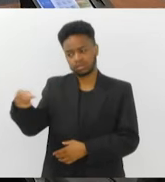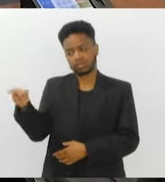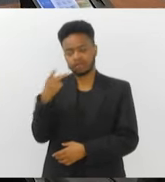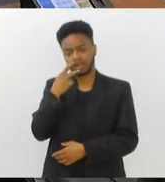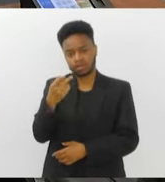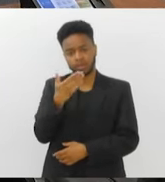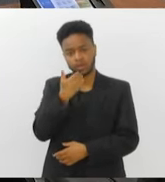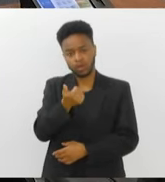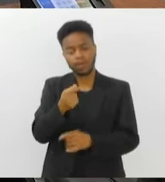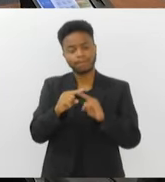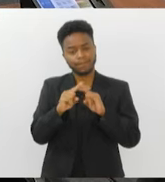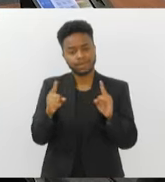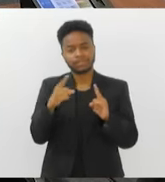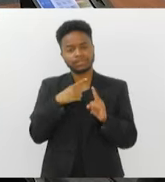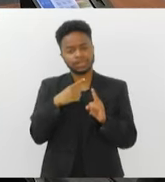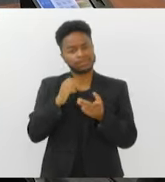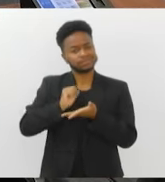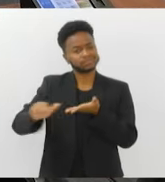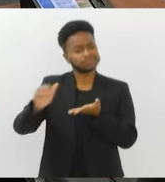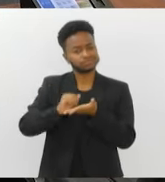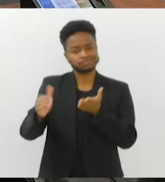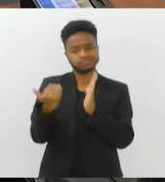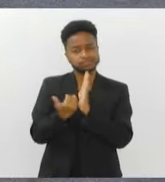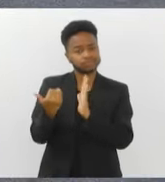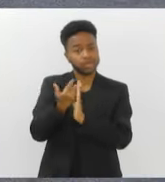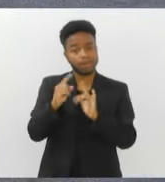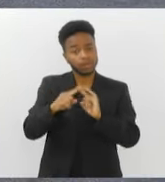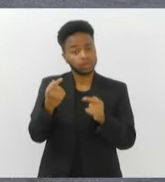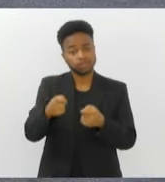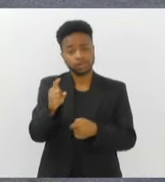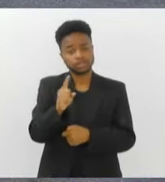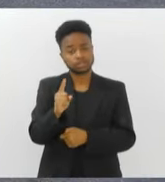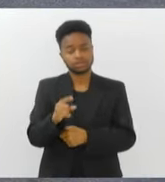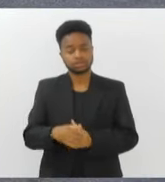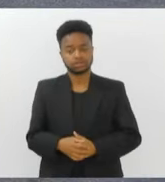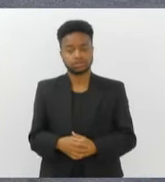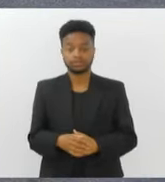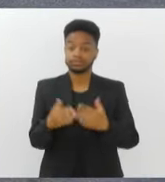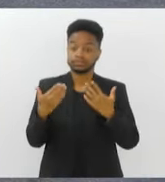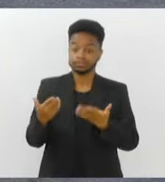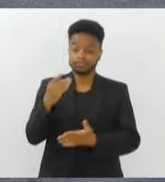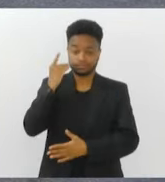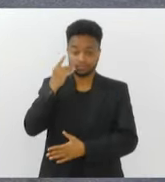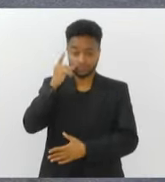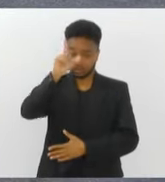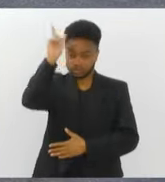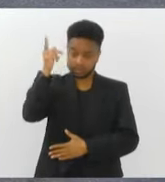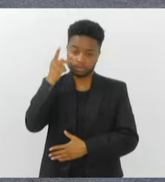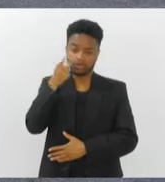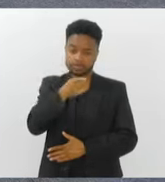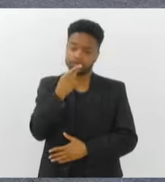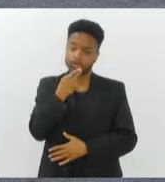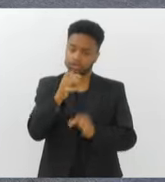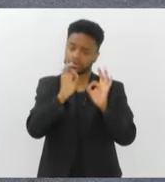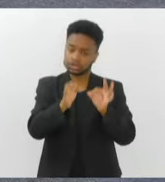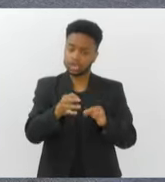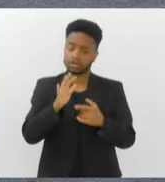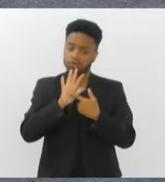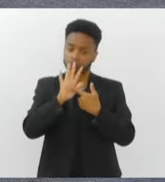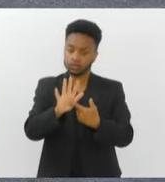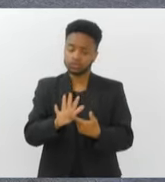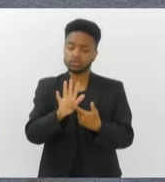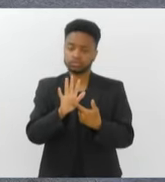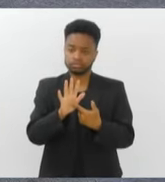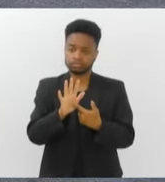coisa muito vultuosa que não era necessária. Então, deputado Luiz Paulo, e Vossa Excelência foi feliz ao mostrar o